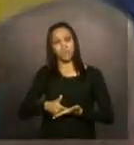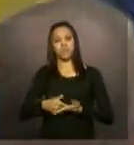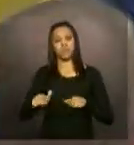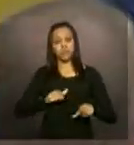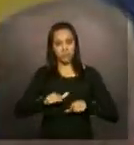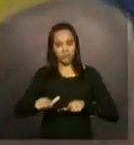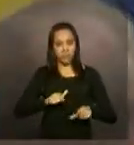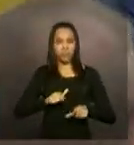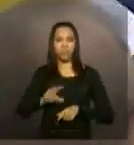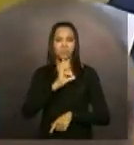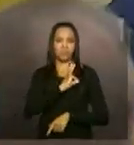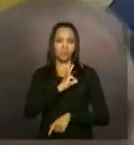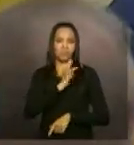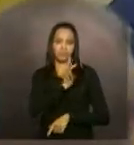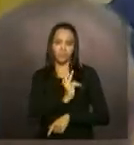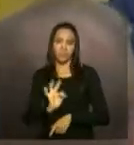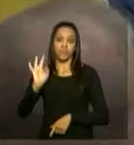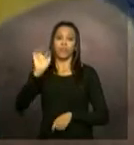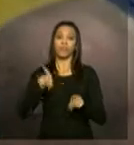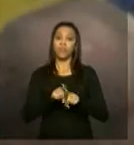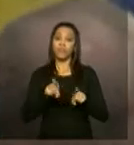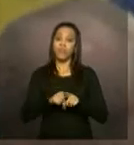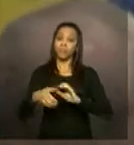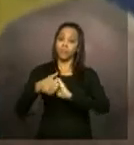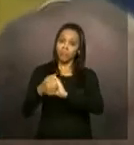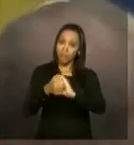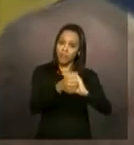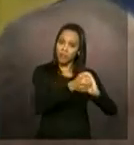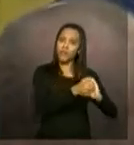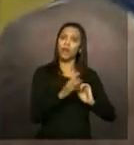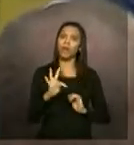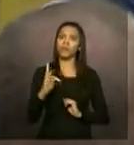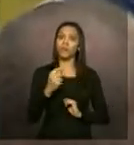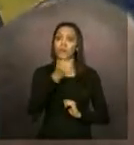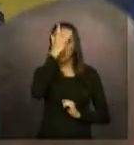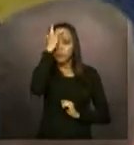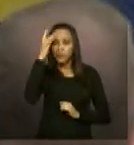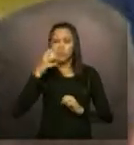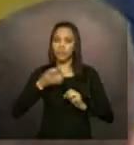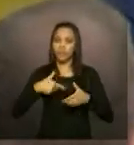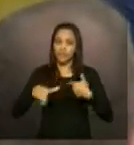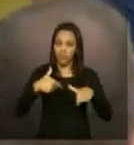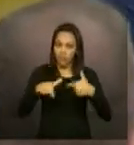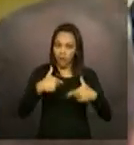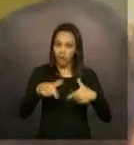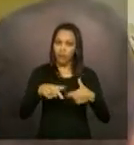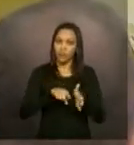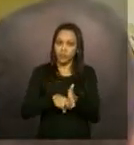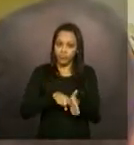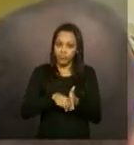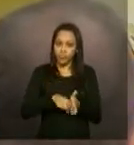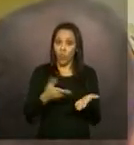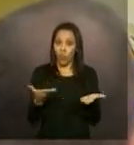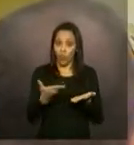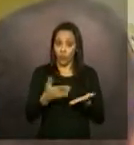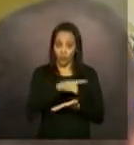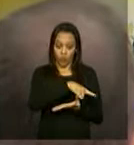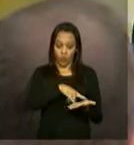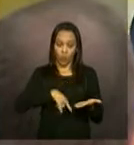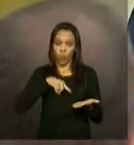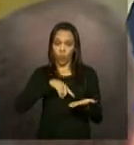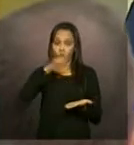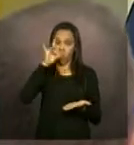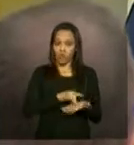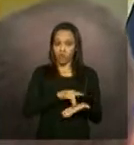e para amenizar os peritos que trabalharam no caso eu vou aproveitar ministro a entrega oficial do laudo a senhora